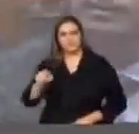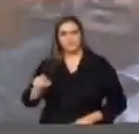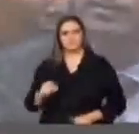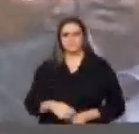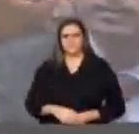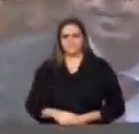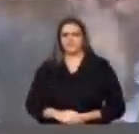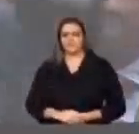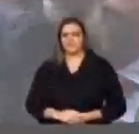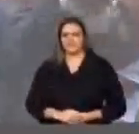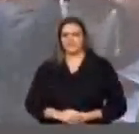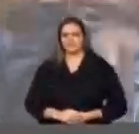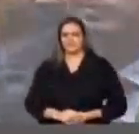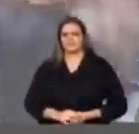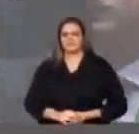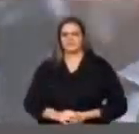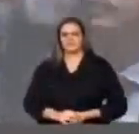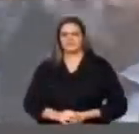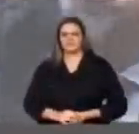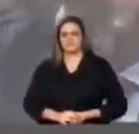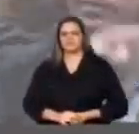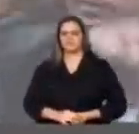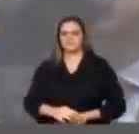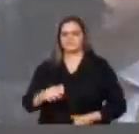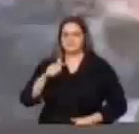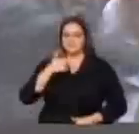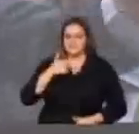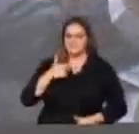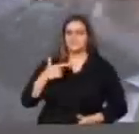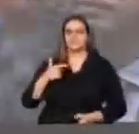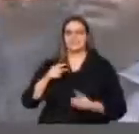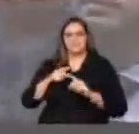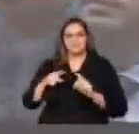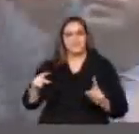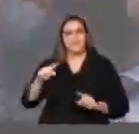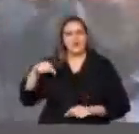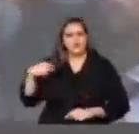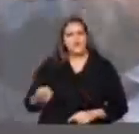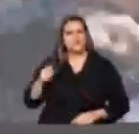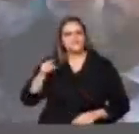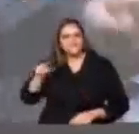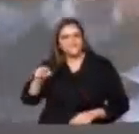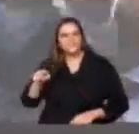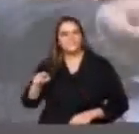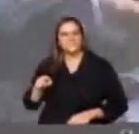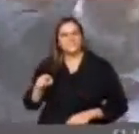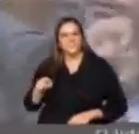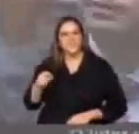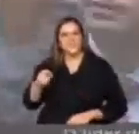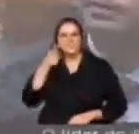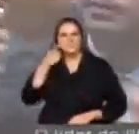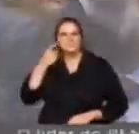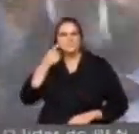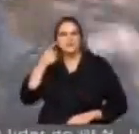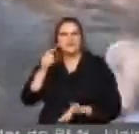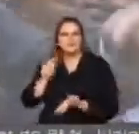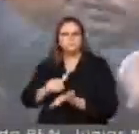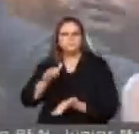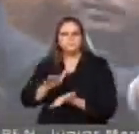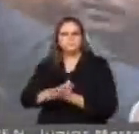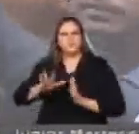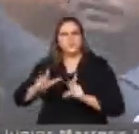rindo, mas agora a bola da vez é o senhor. O senhor vai pagar por tudo que fez. Eu